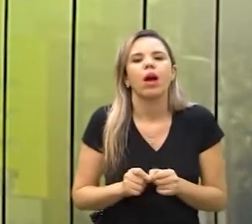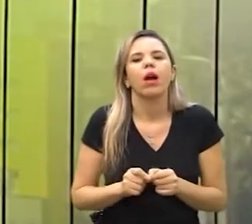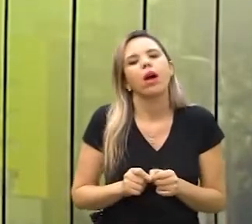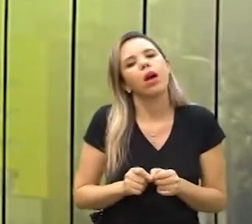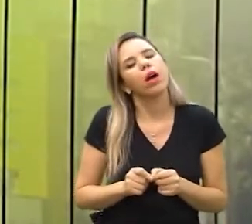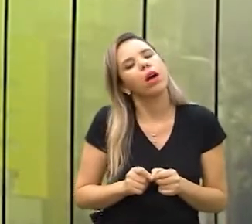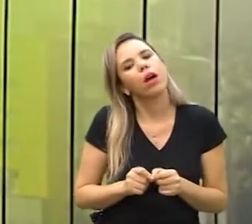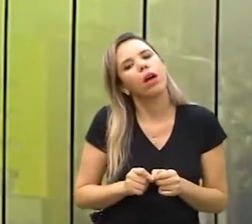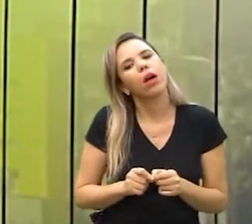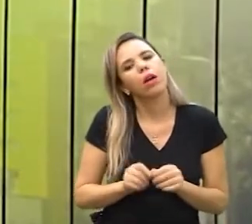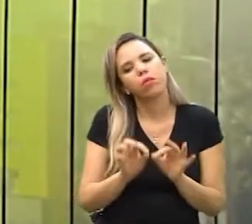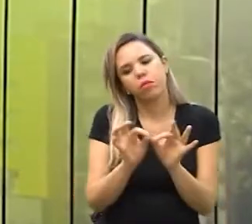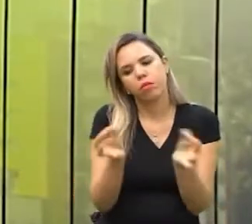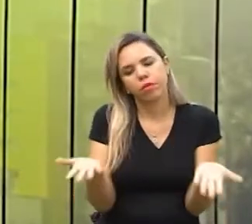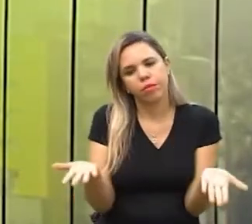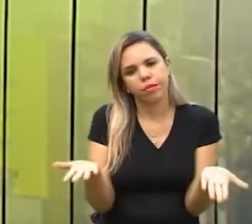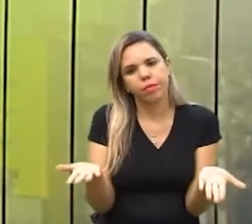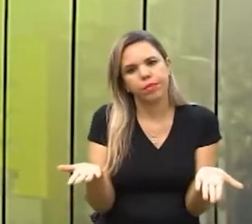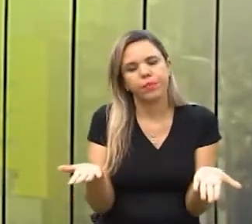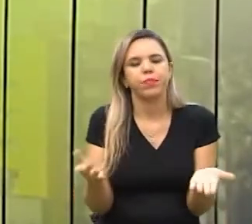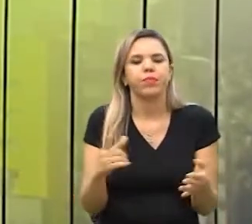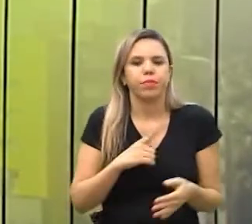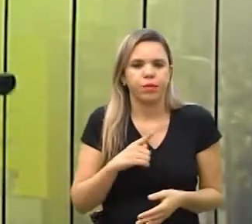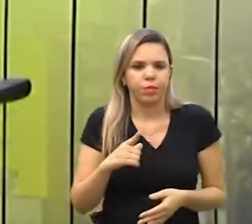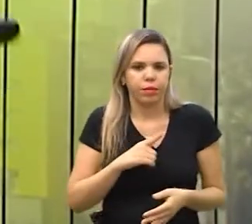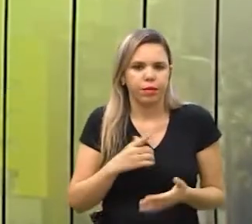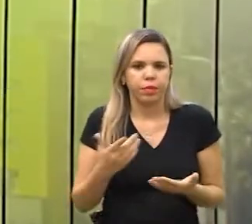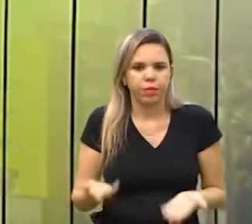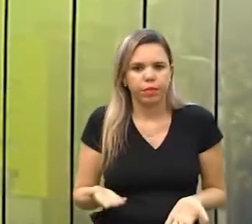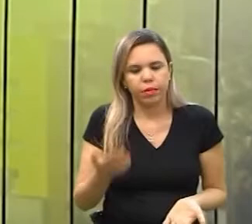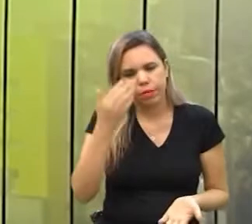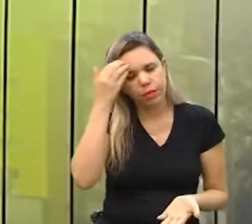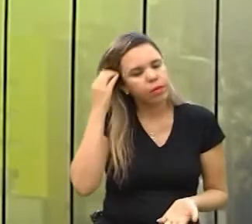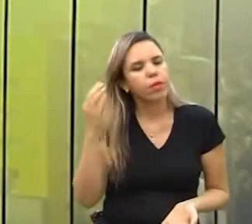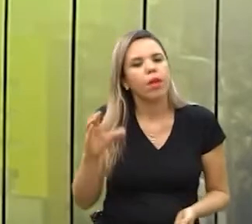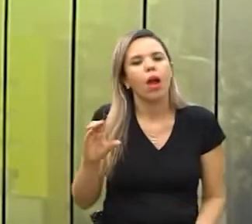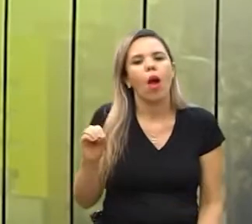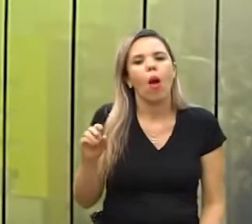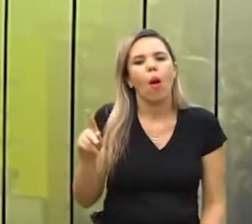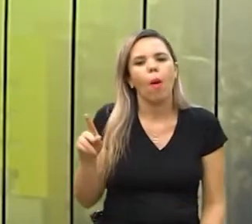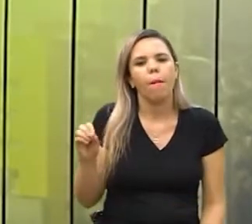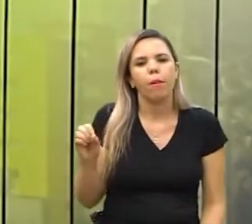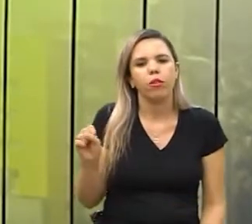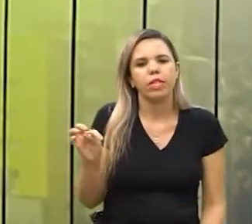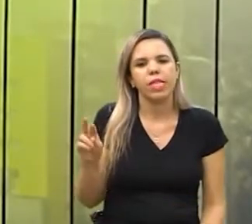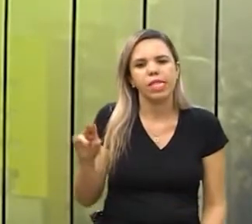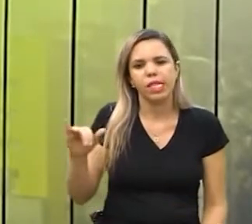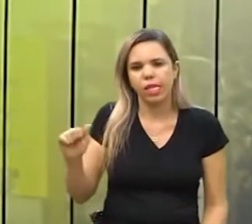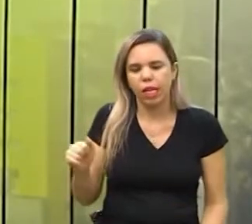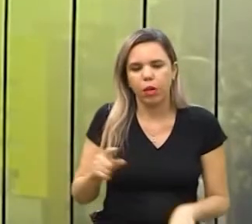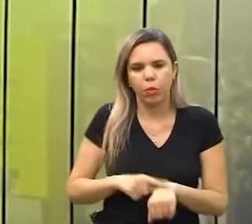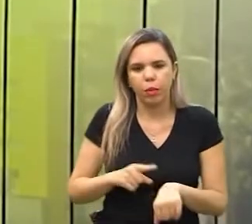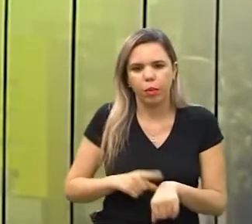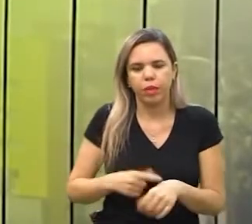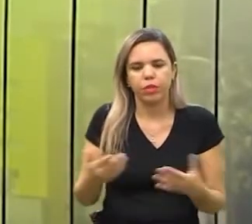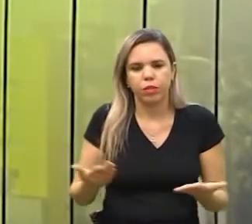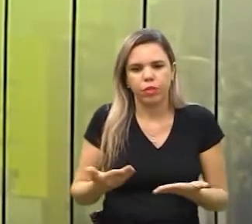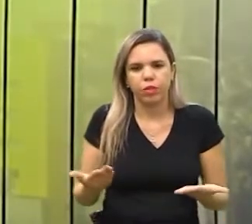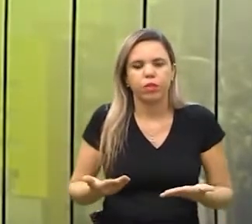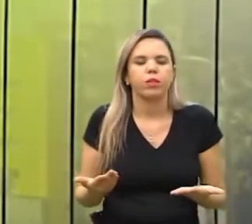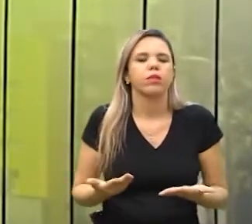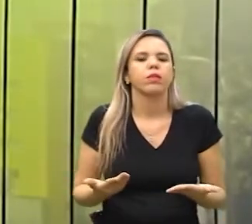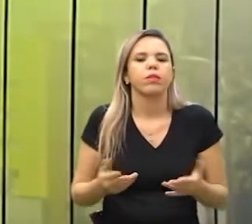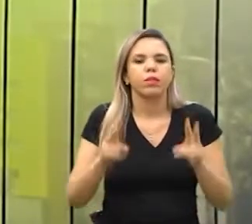de forma relativamente simples. Basta ter a composteira. Hoje é o momento de, digamos